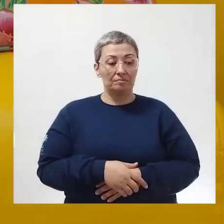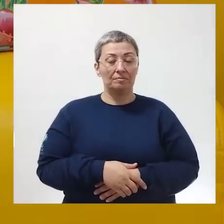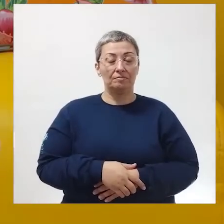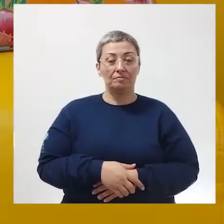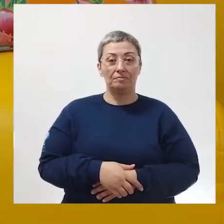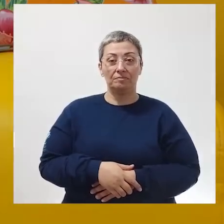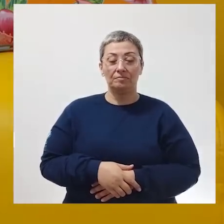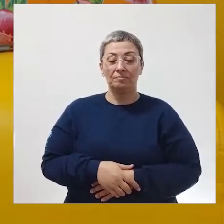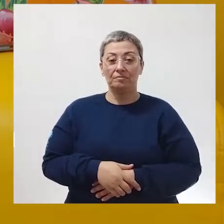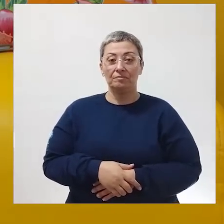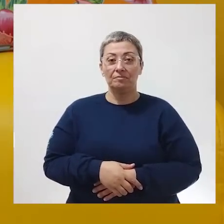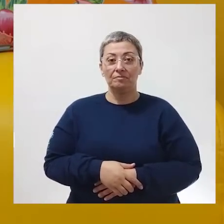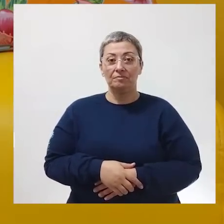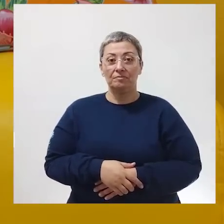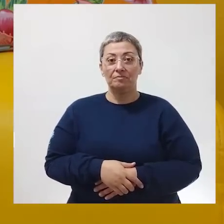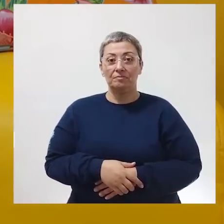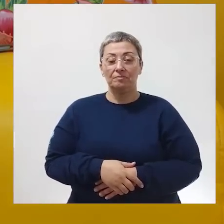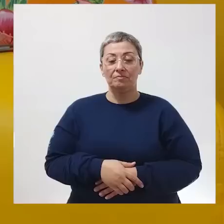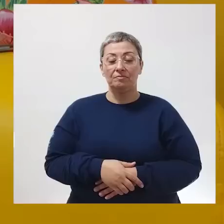Atenção.